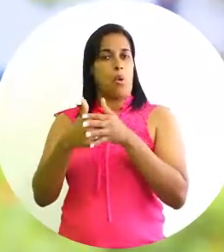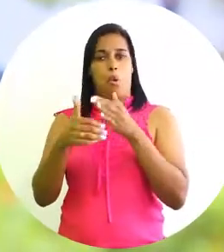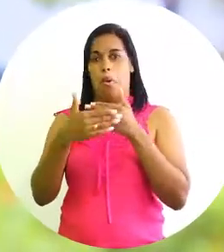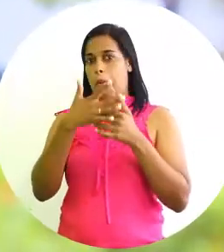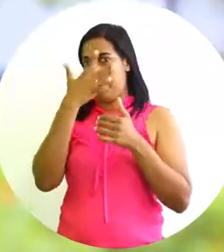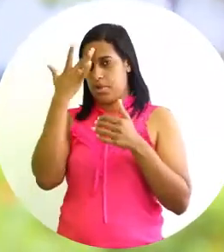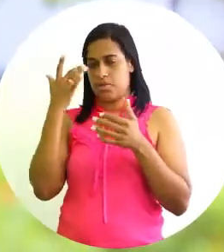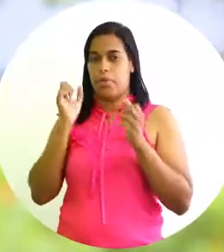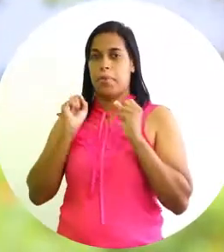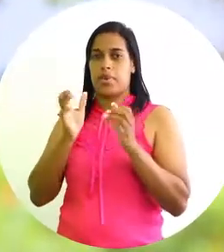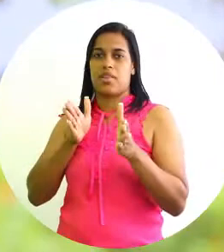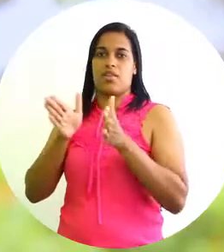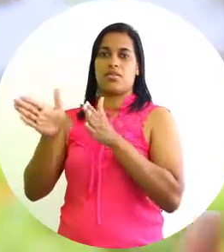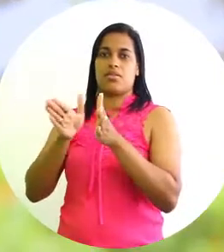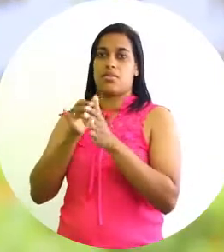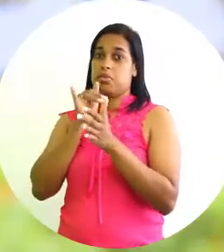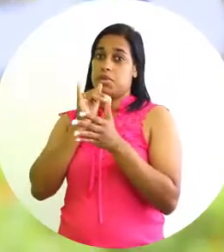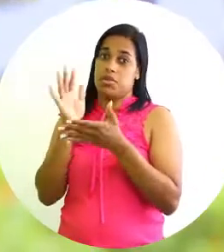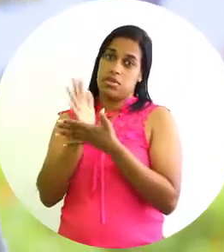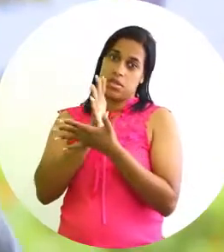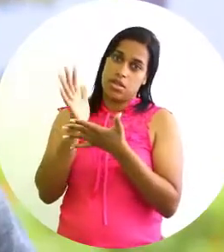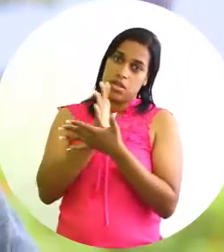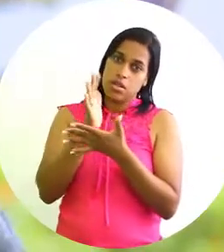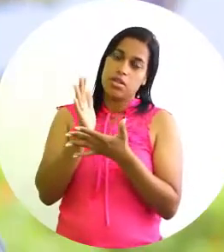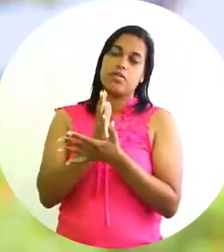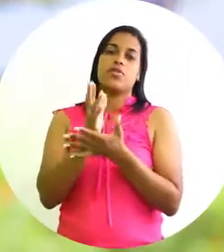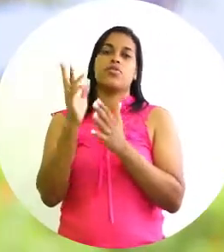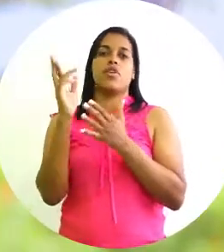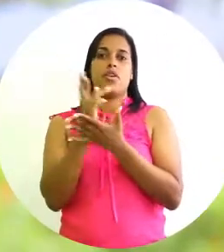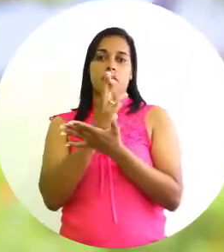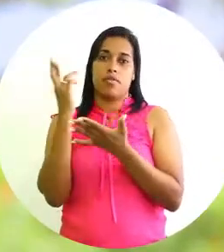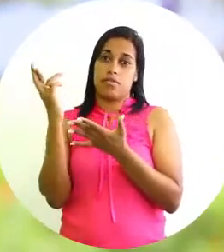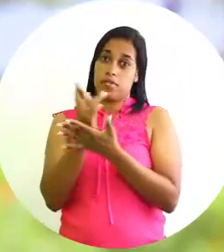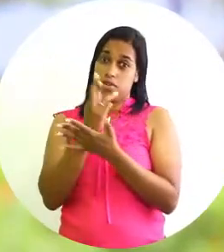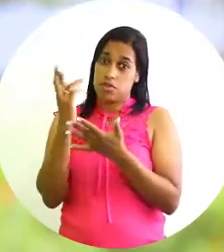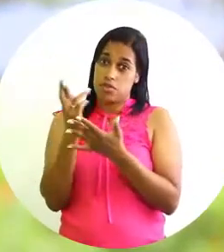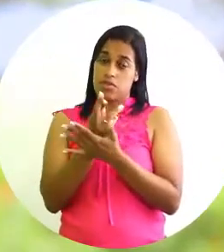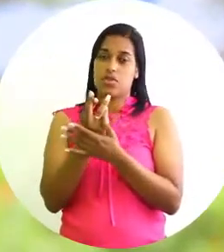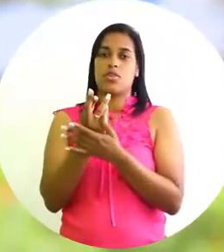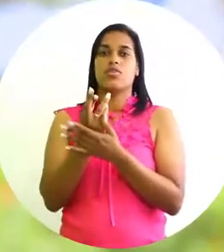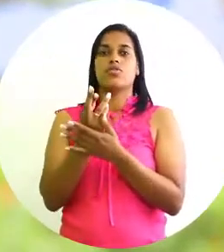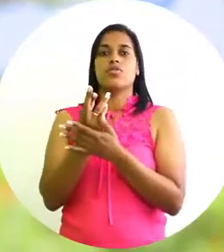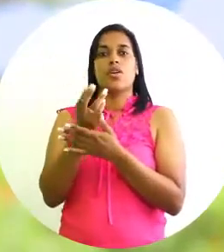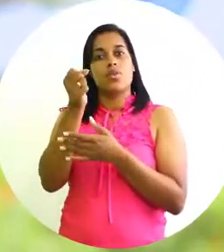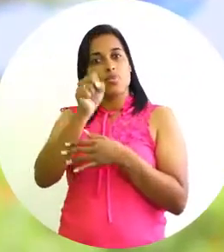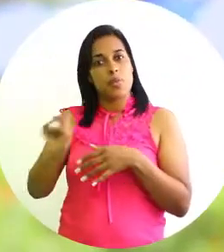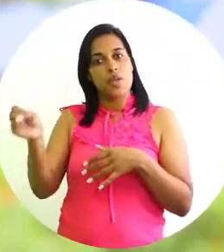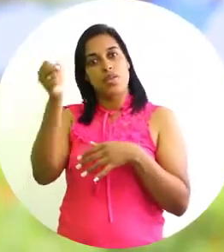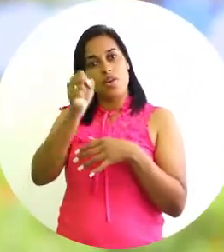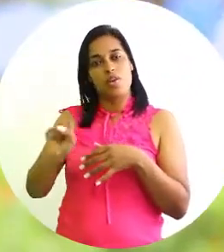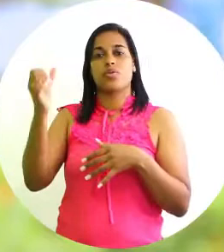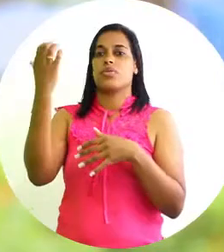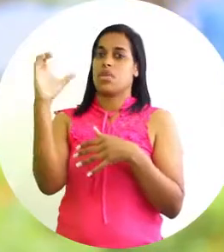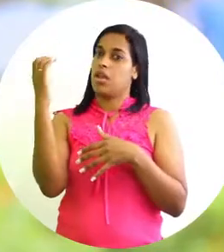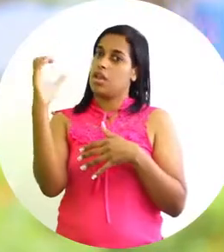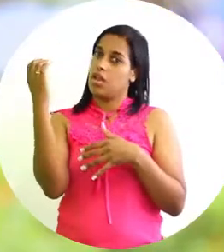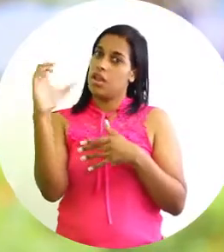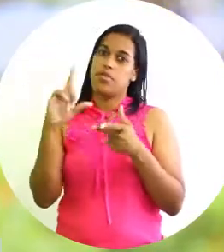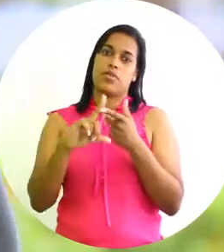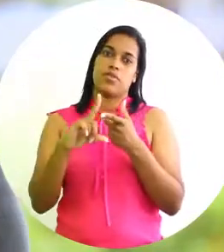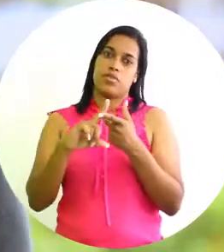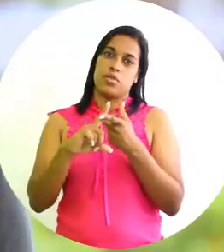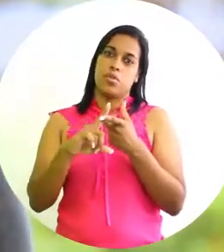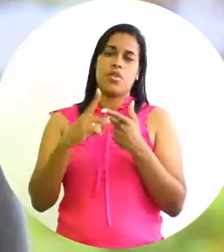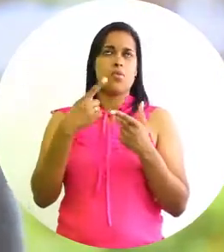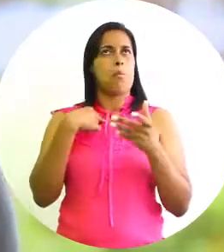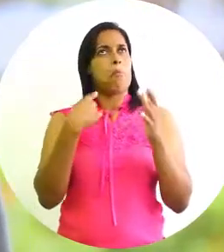pessoa pode ter acesso, a exemplo dos livros, das revistas, dos periódicos científicos. E então você pode